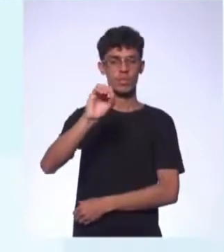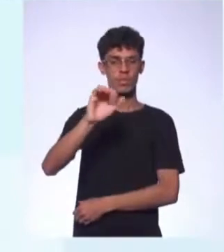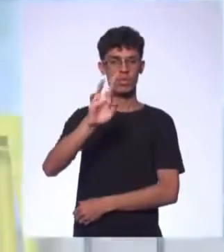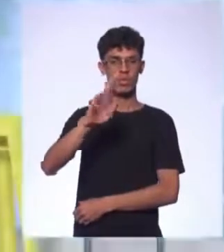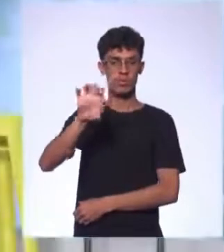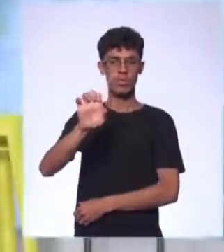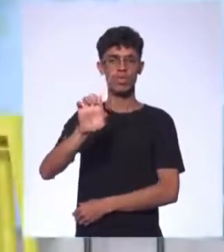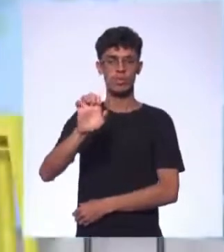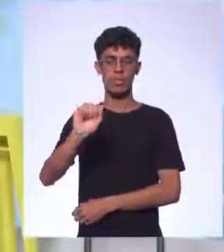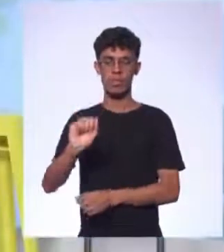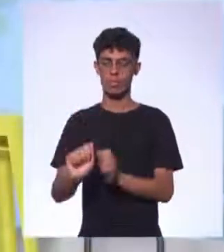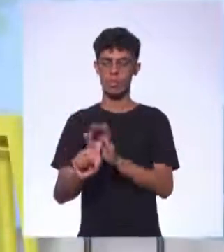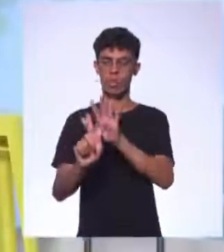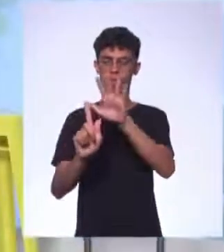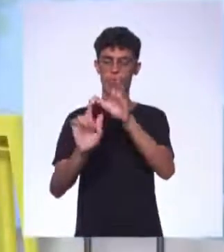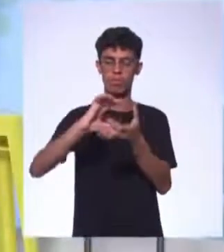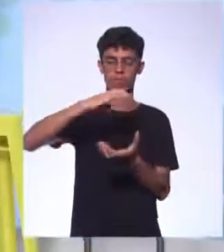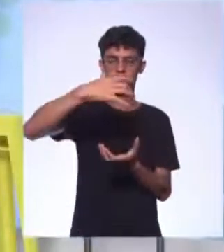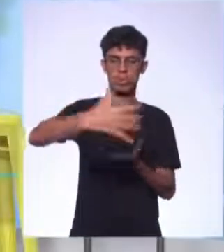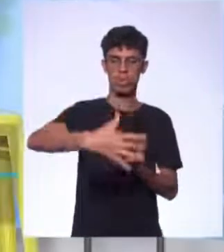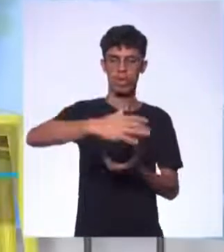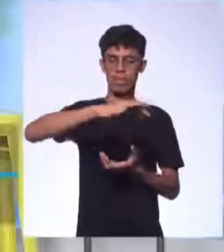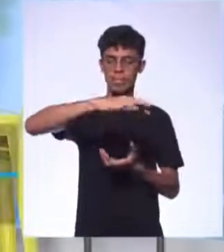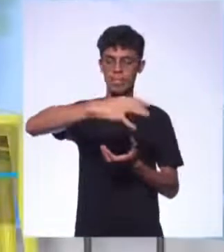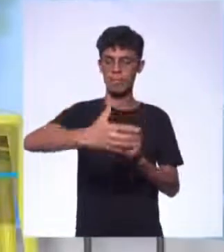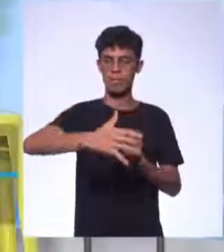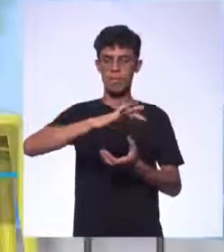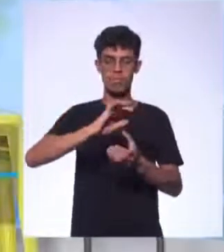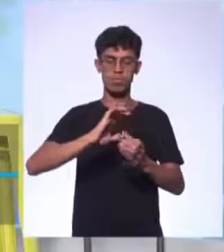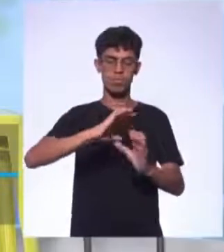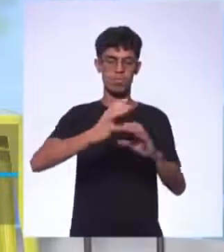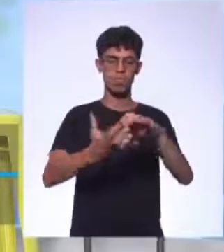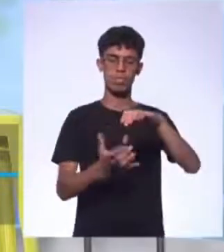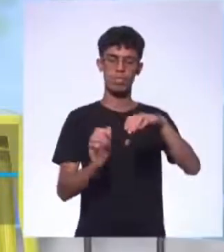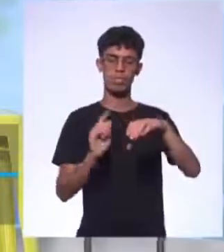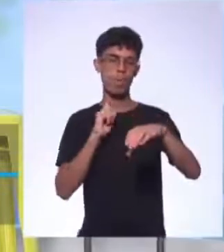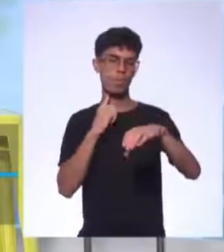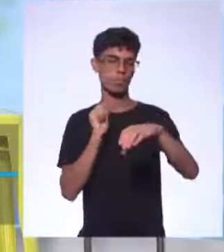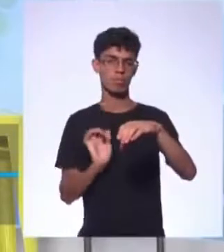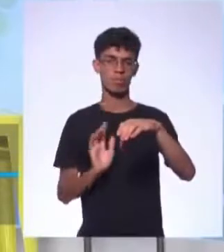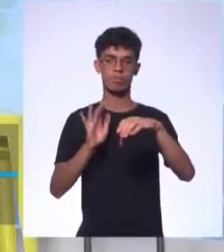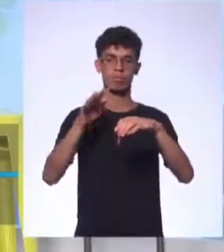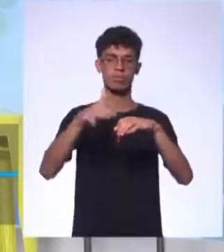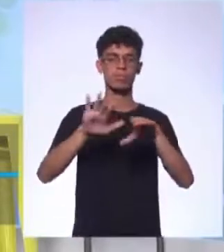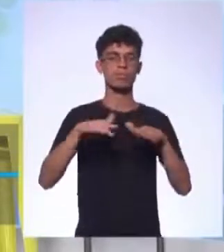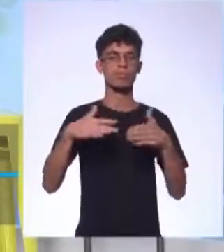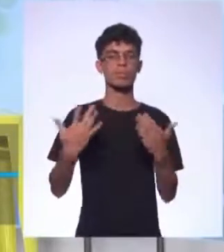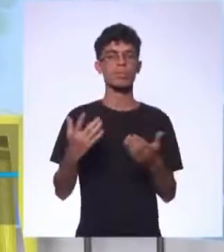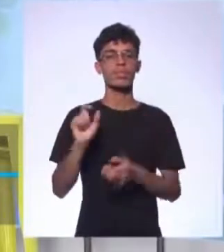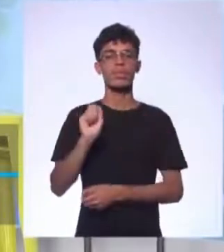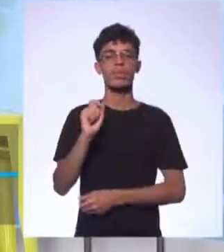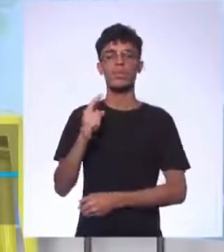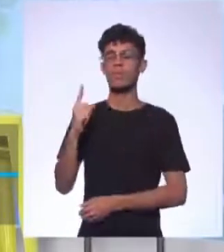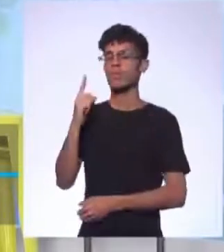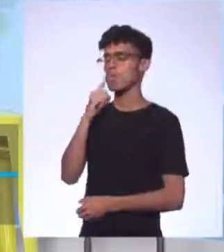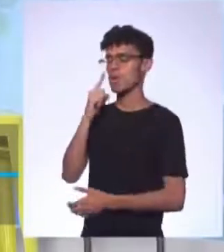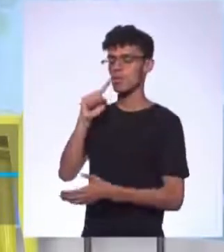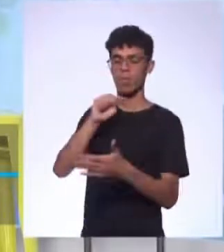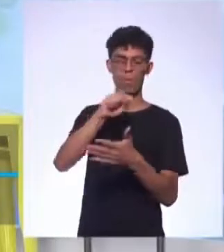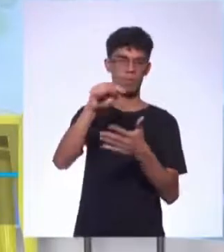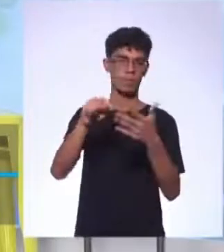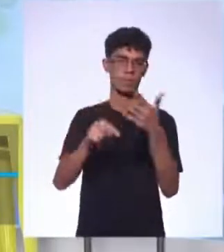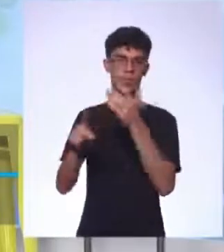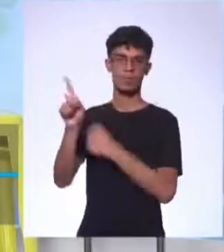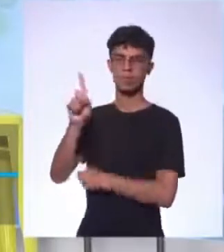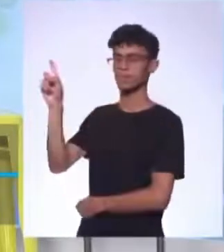para o ar atmosférico e se tornando um poluente. Portanto, esses poluentes